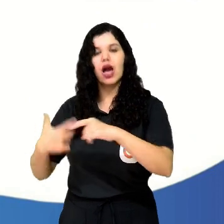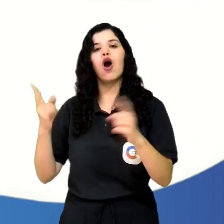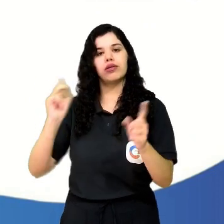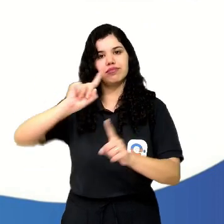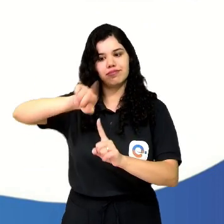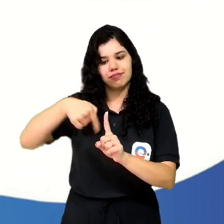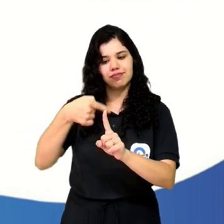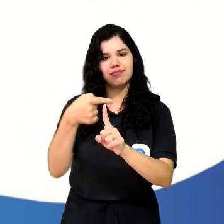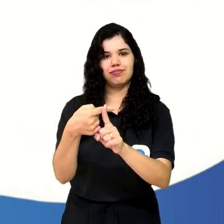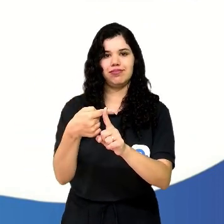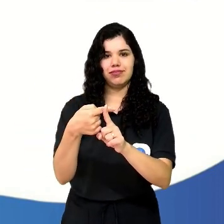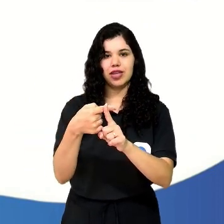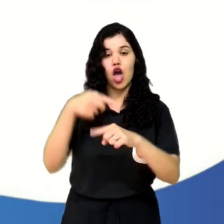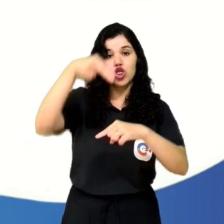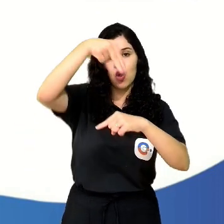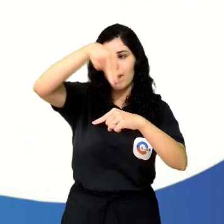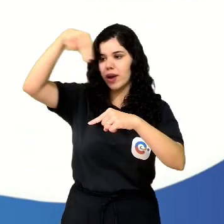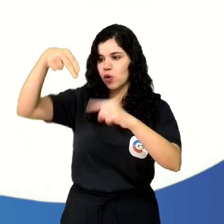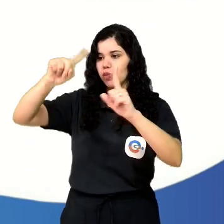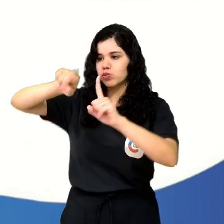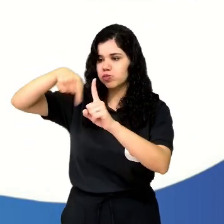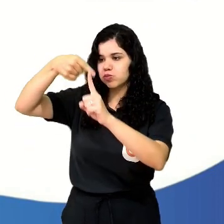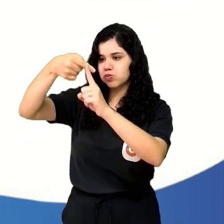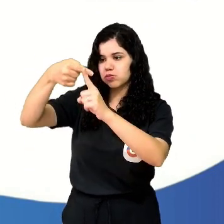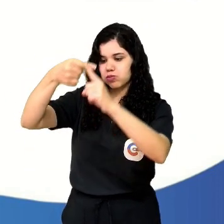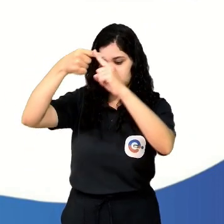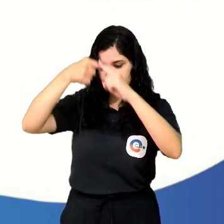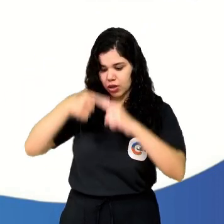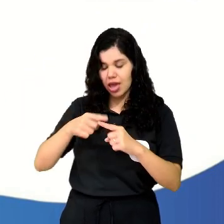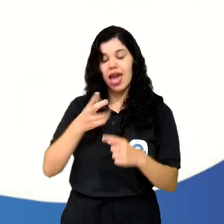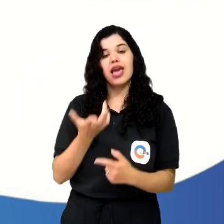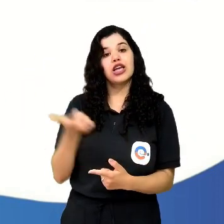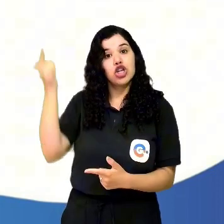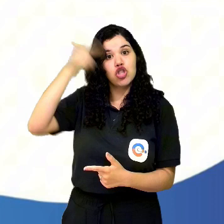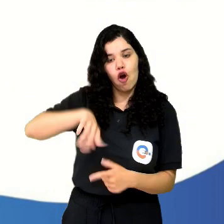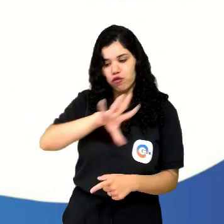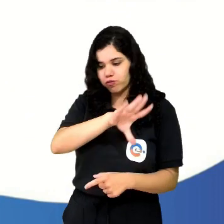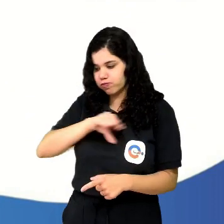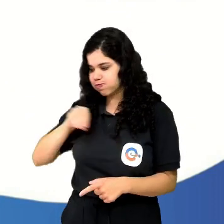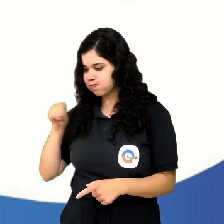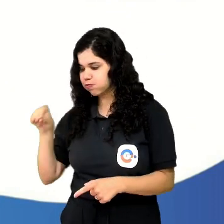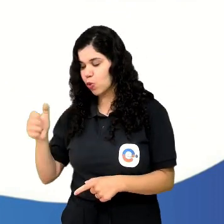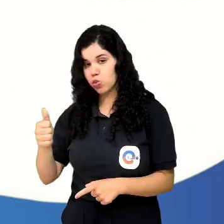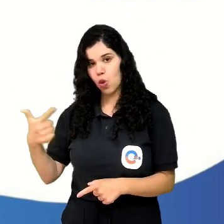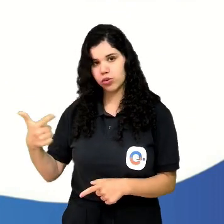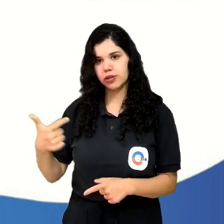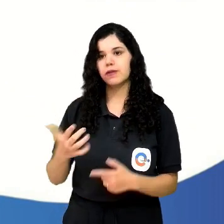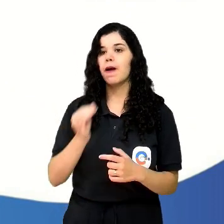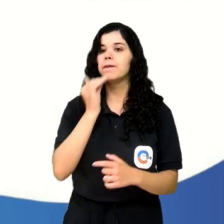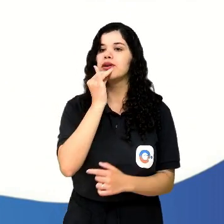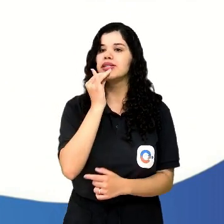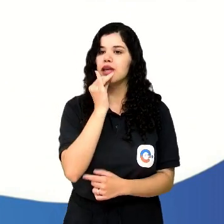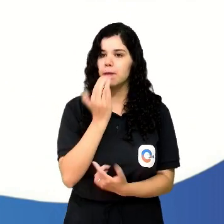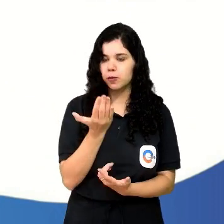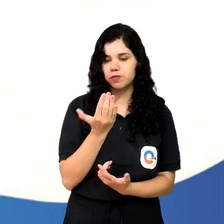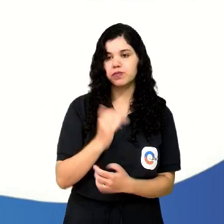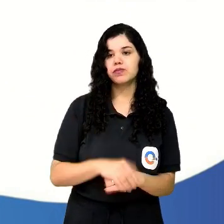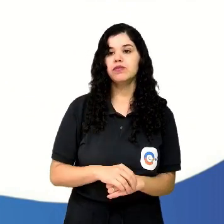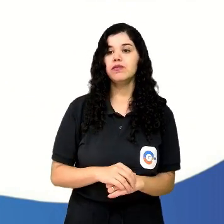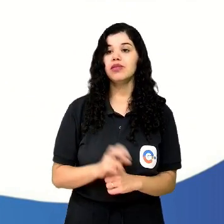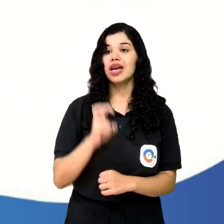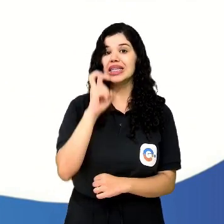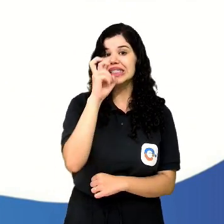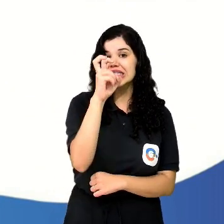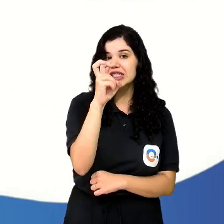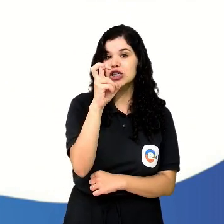somo os numeradores e repito o denominador. Ou seja, 5 dozeavos é a